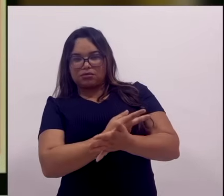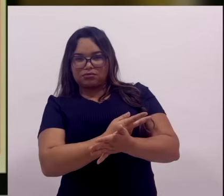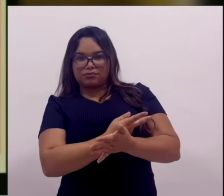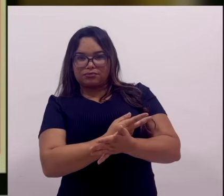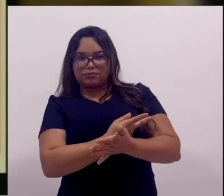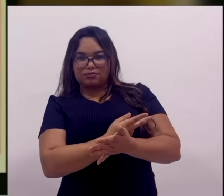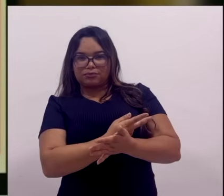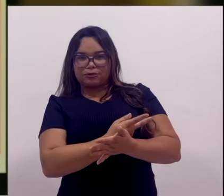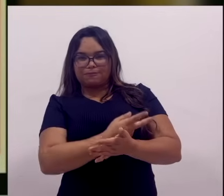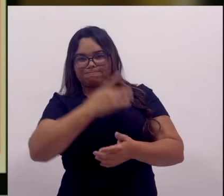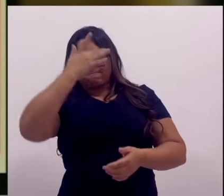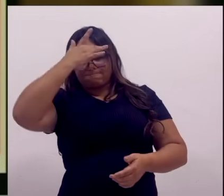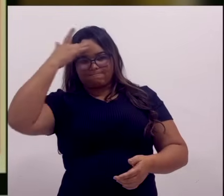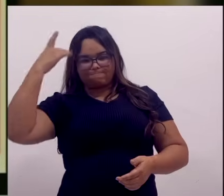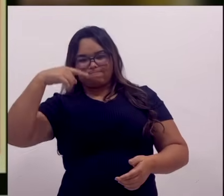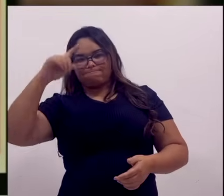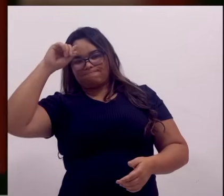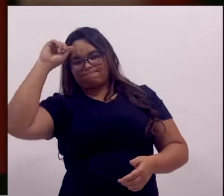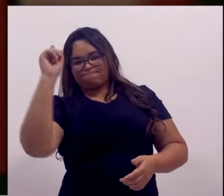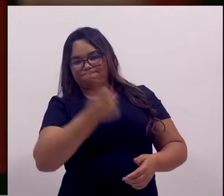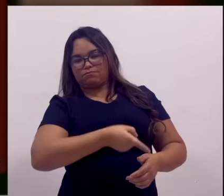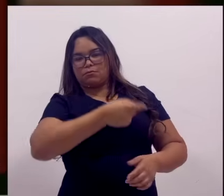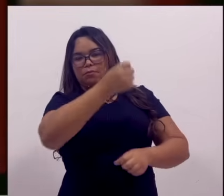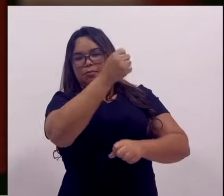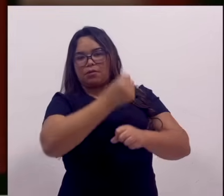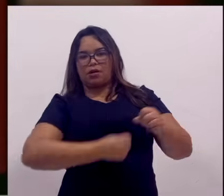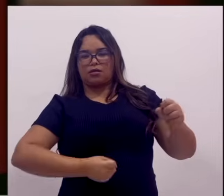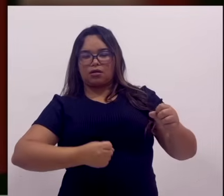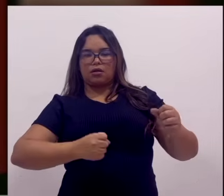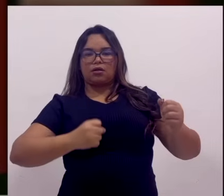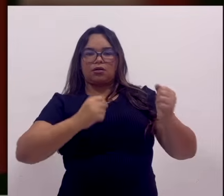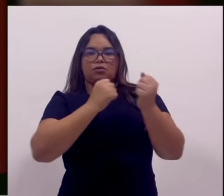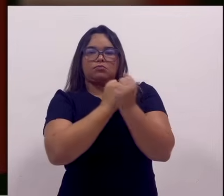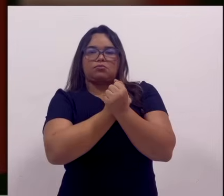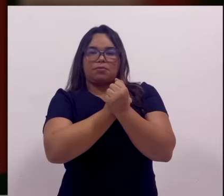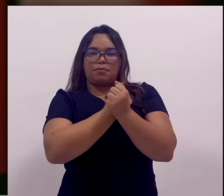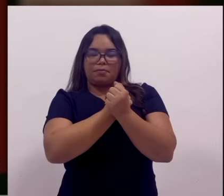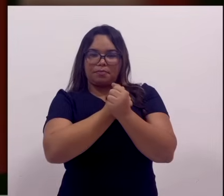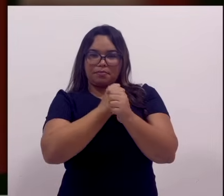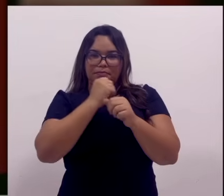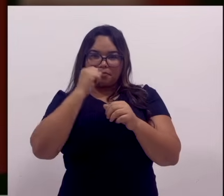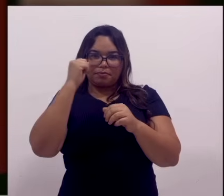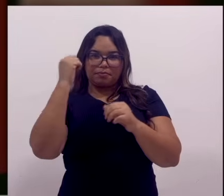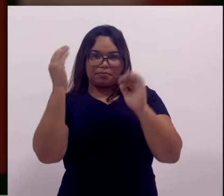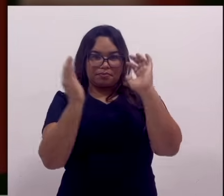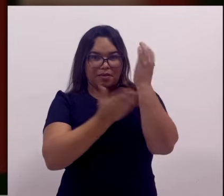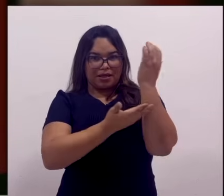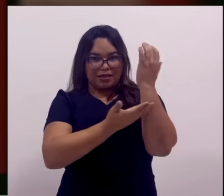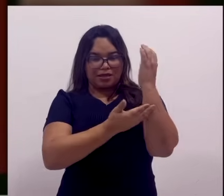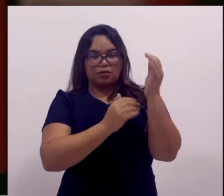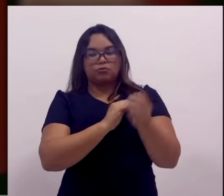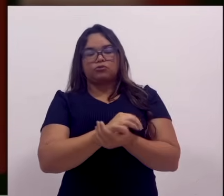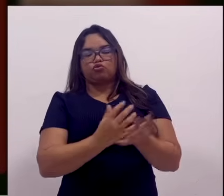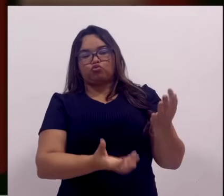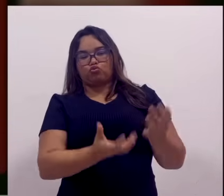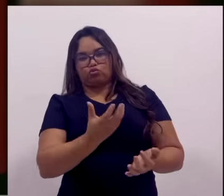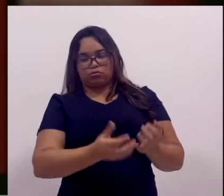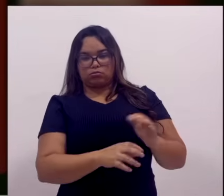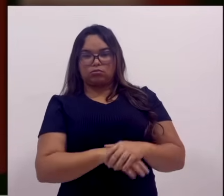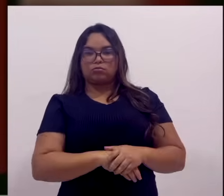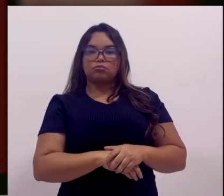E acabou sendo sentenciado à morte, na estaca. Mas também tens em Sardes algumas pessoas que